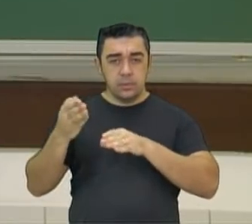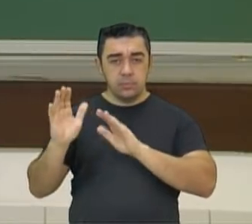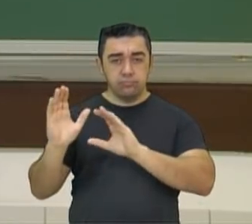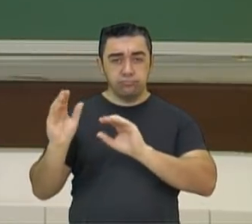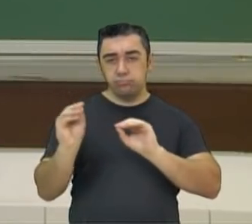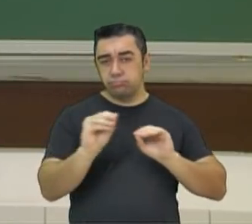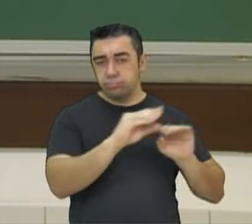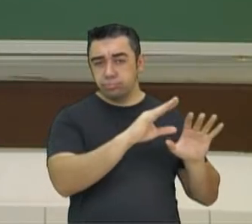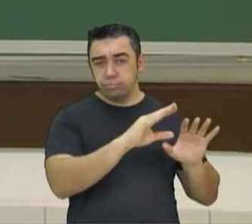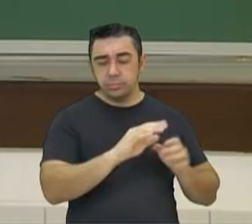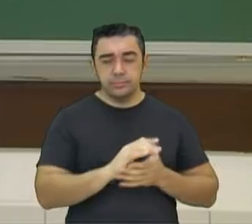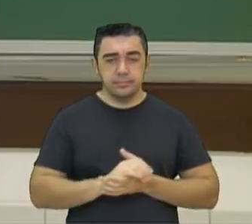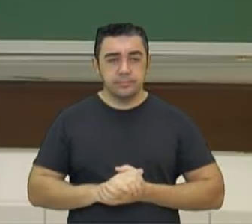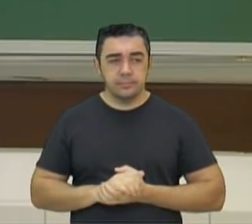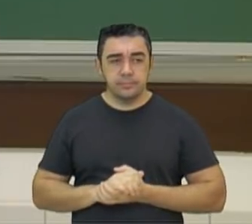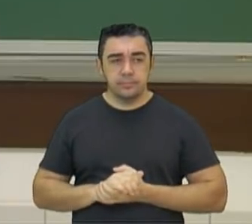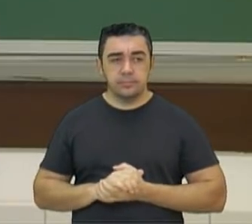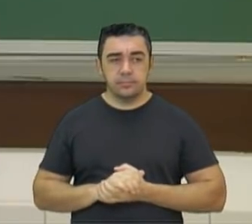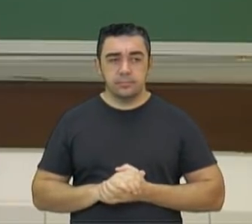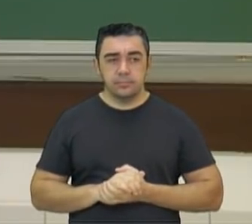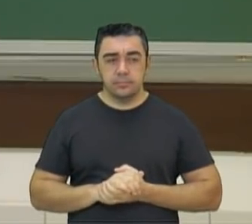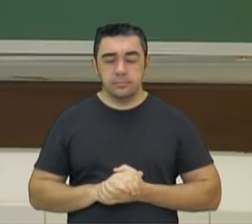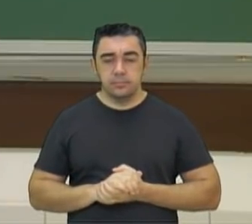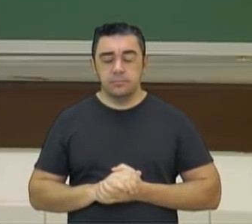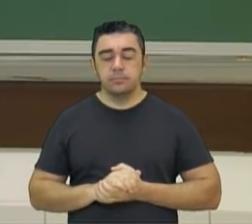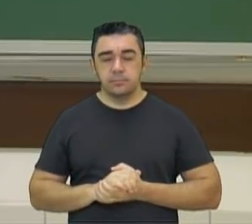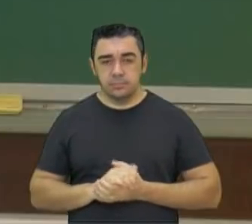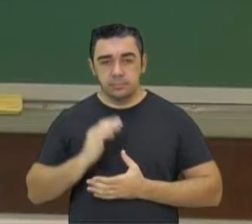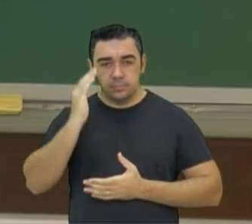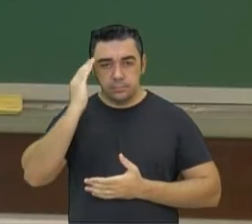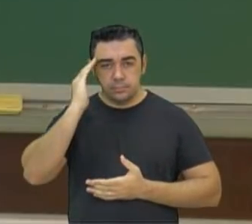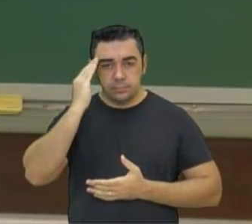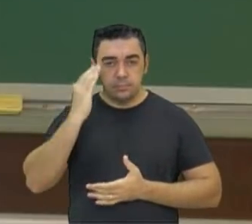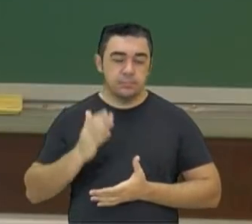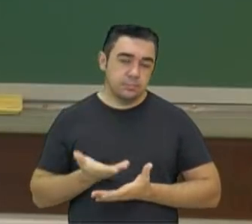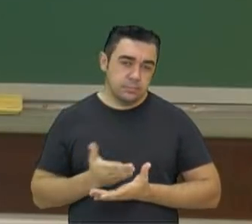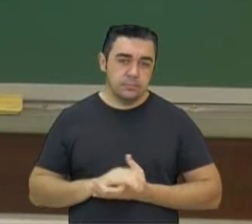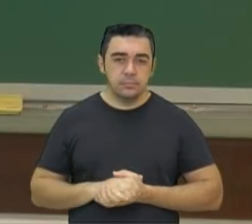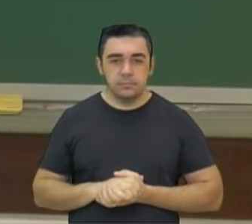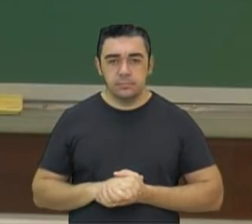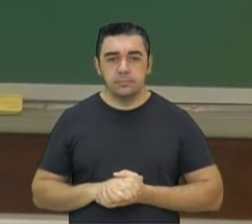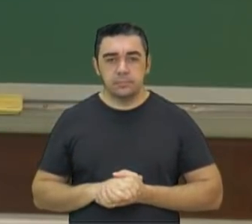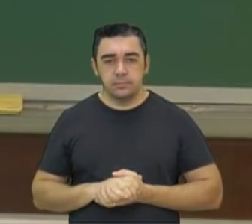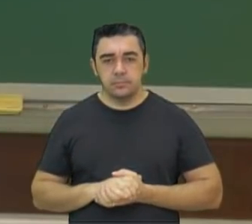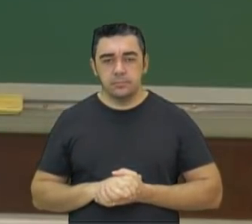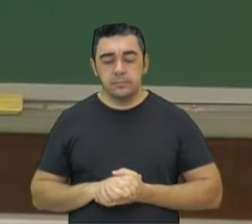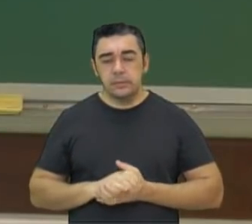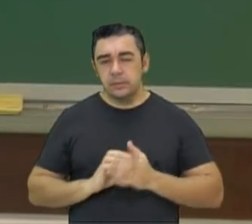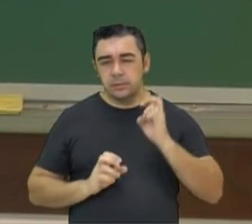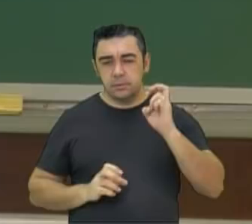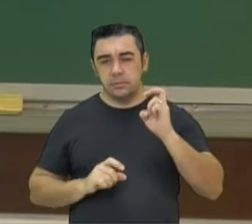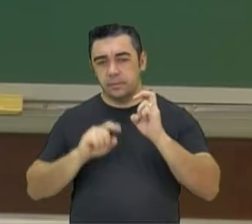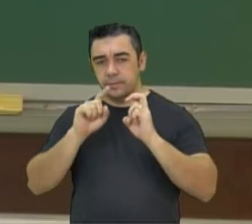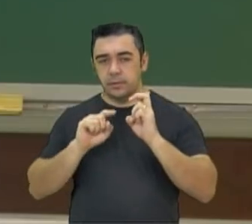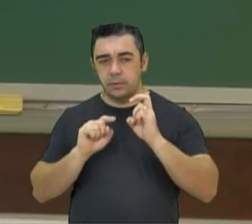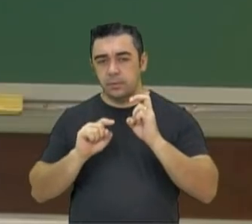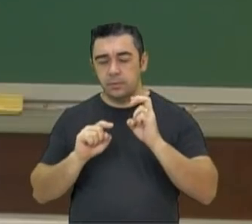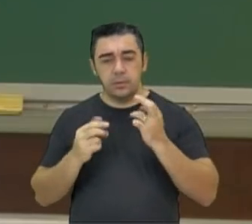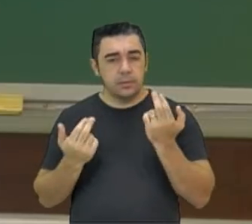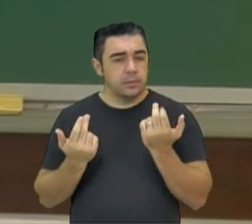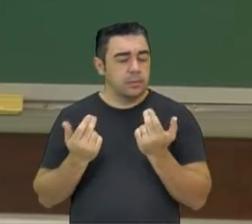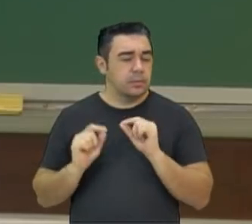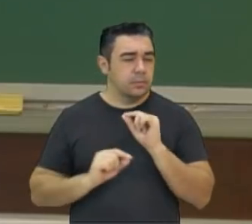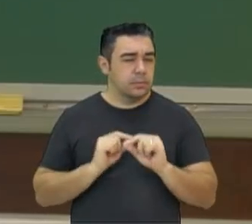A gente pode fazer para cortar os dois valores. Então, eu tenho que 5 fatorial é a